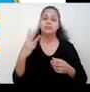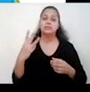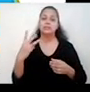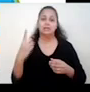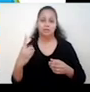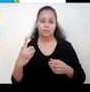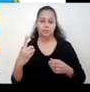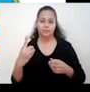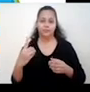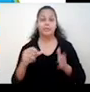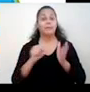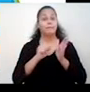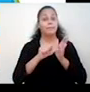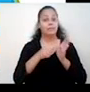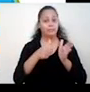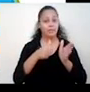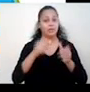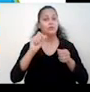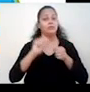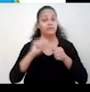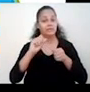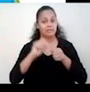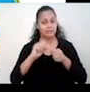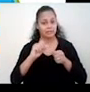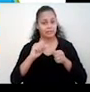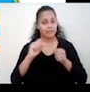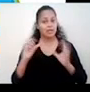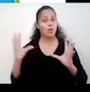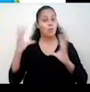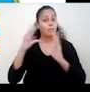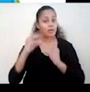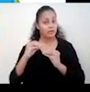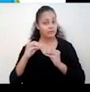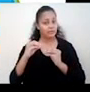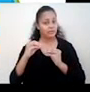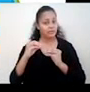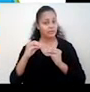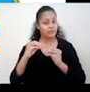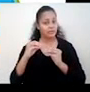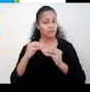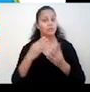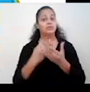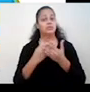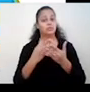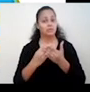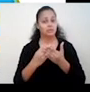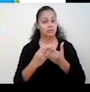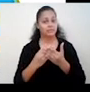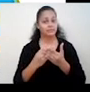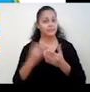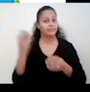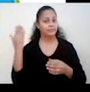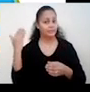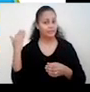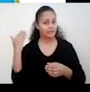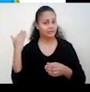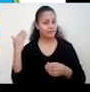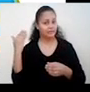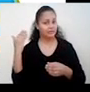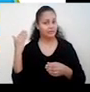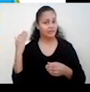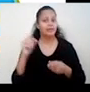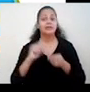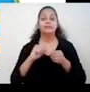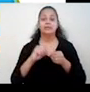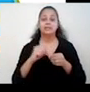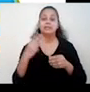vamos primeiro realizar uma pequena revisão do que a gente estudou na aula passada. Vamos resolver 3 testes e aí